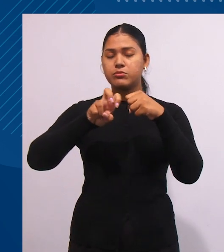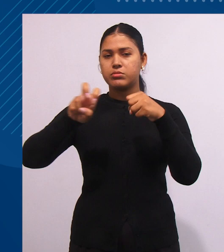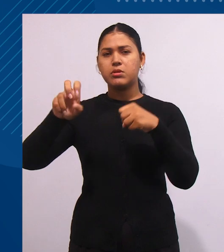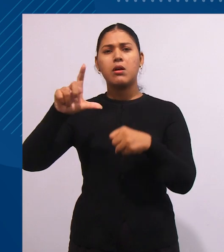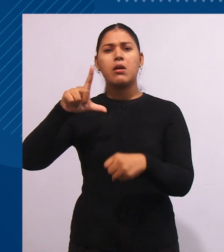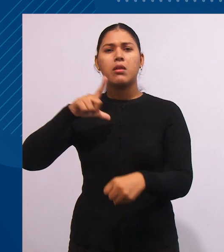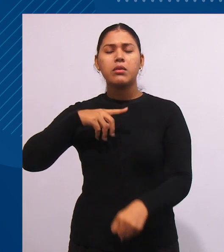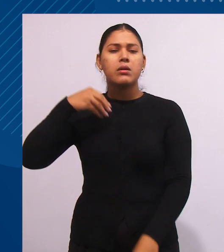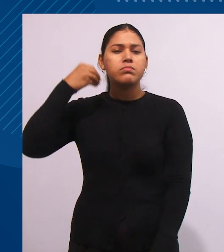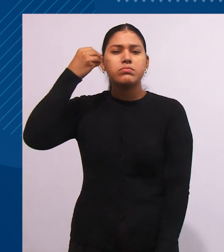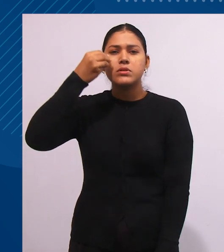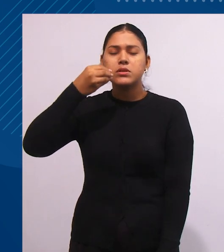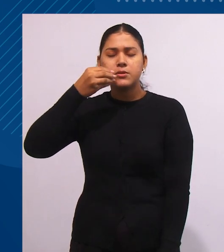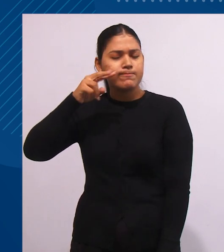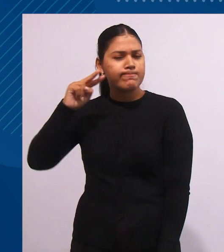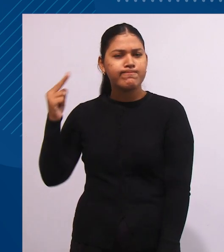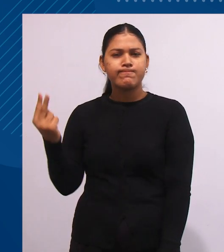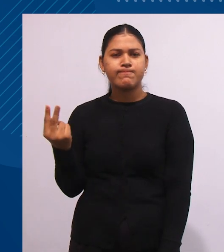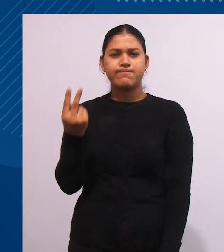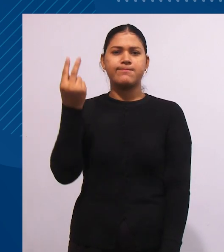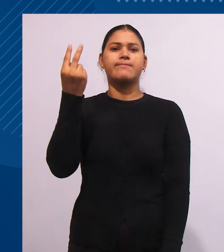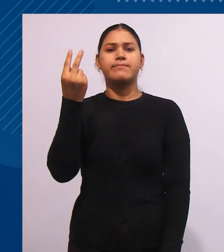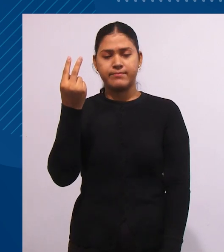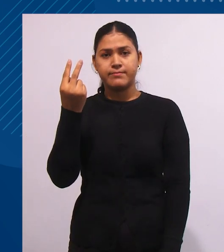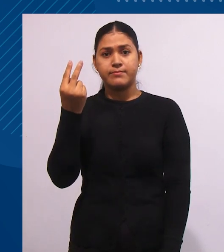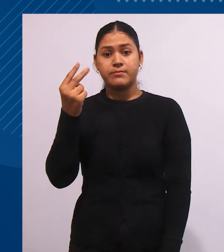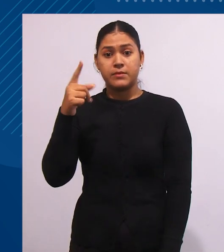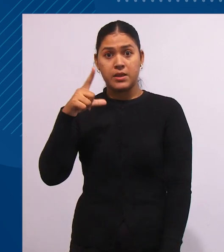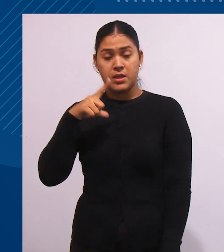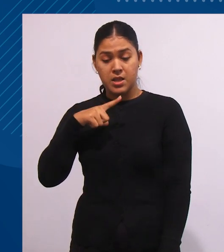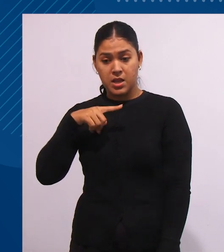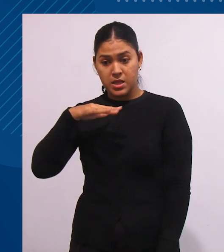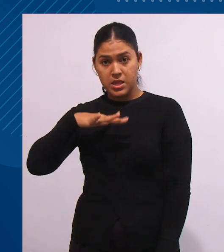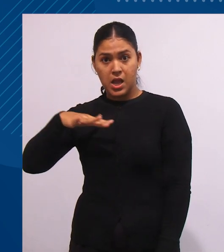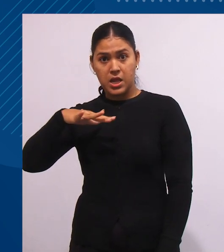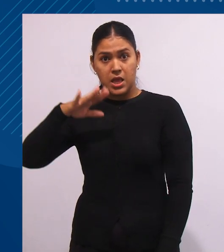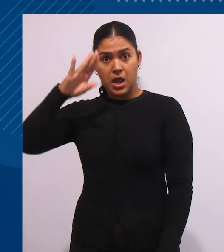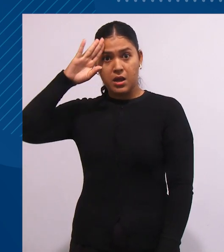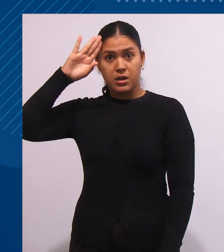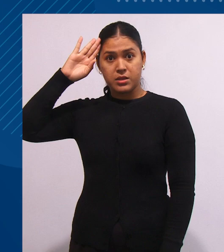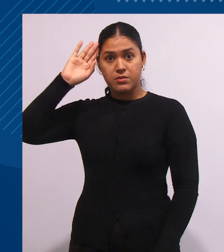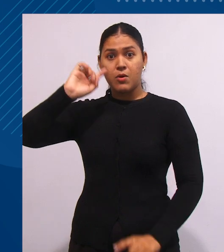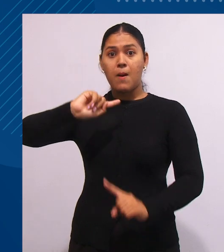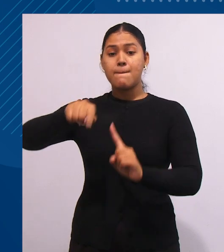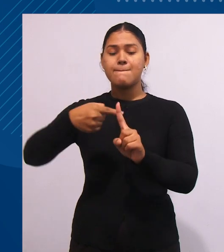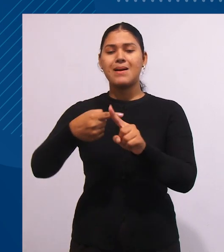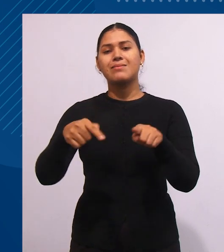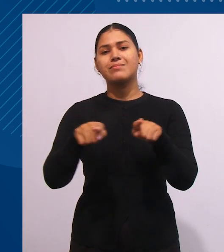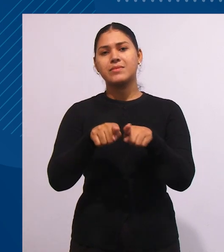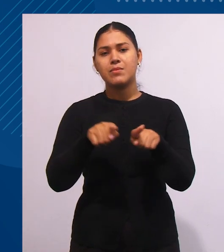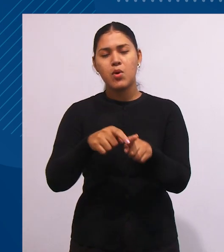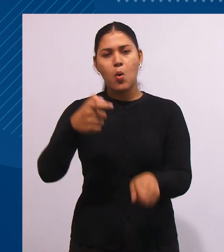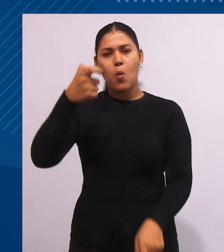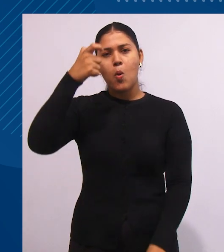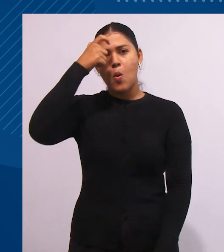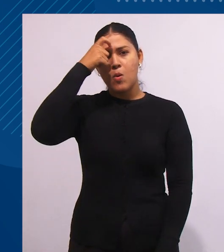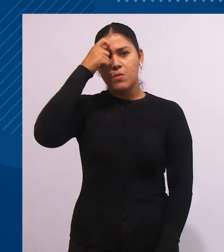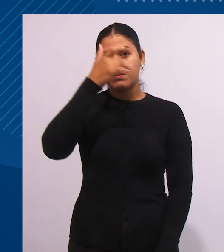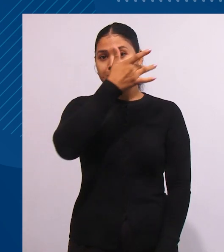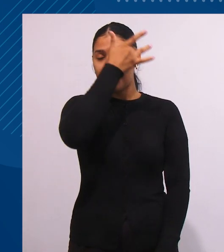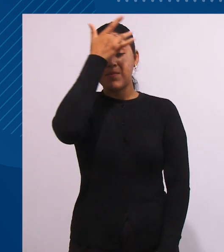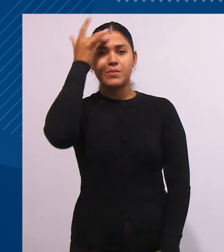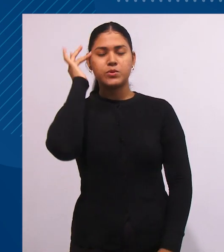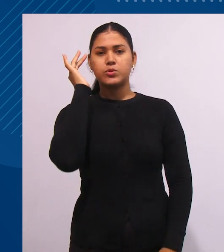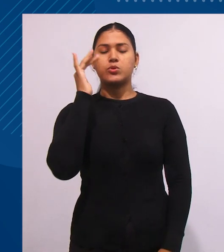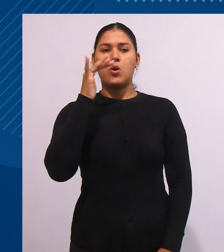experiências significativas, que vai desse domínio acadêmico até mesmo um autoconhecimento desses alunos,